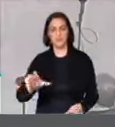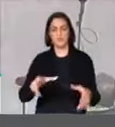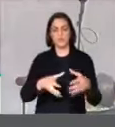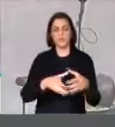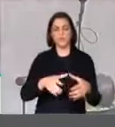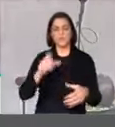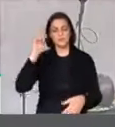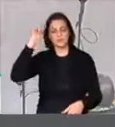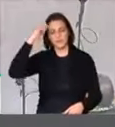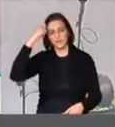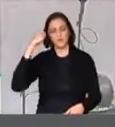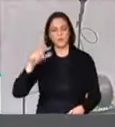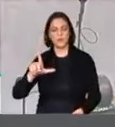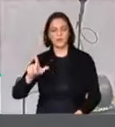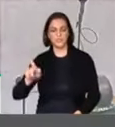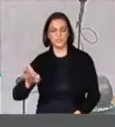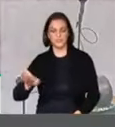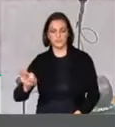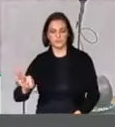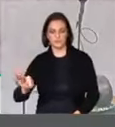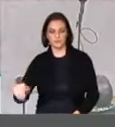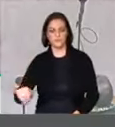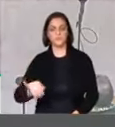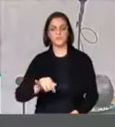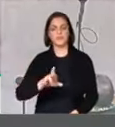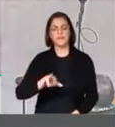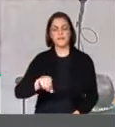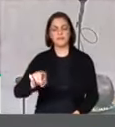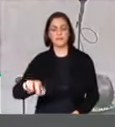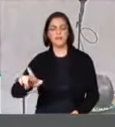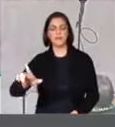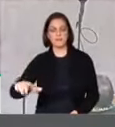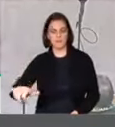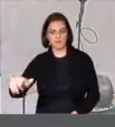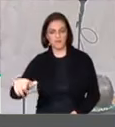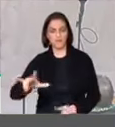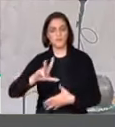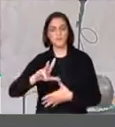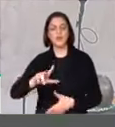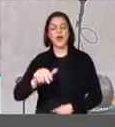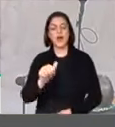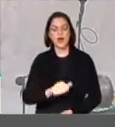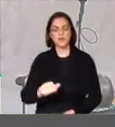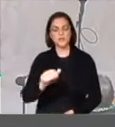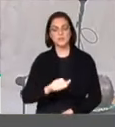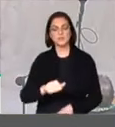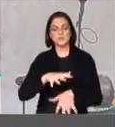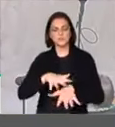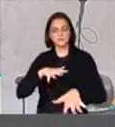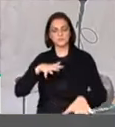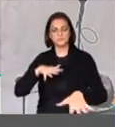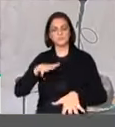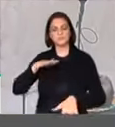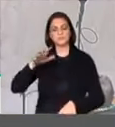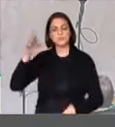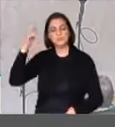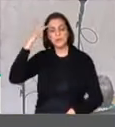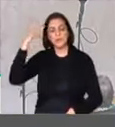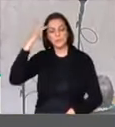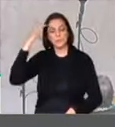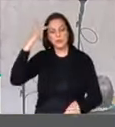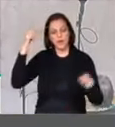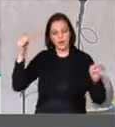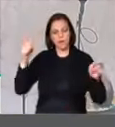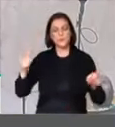Negros e Negras LGBTI, Rede Gay Latino, Associação da Parada do Orgulho LGBTS de São Paulo,